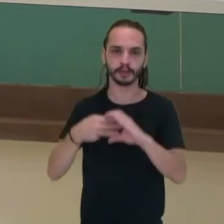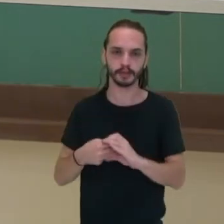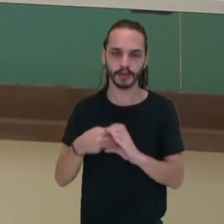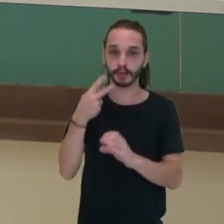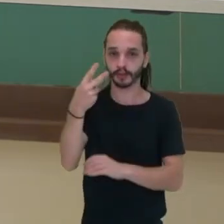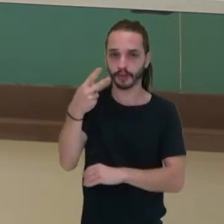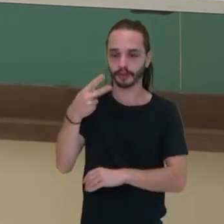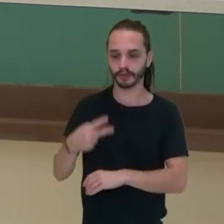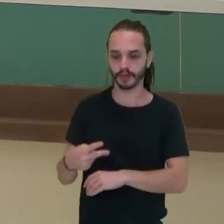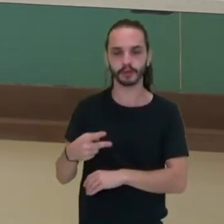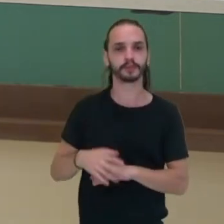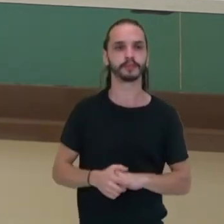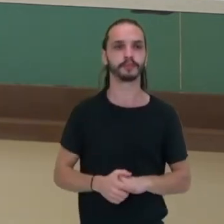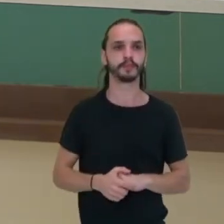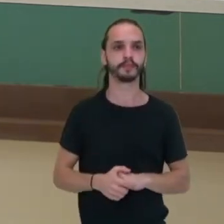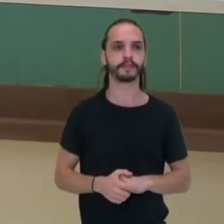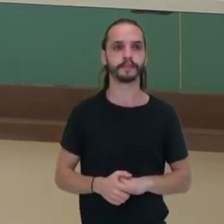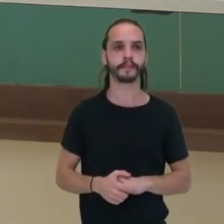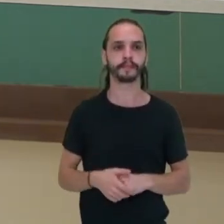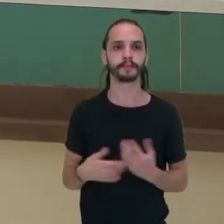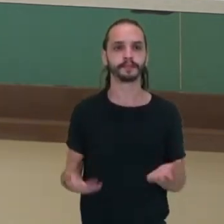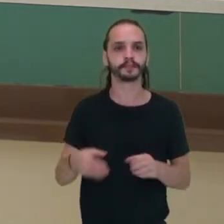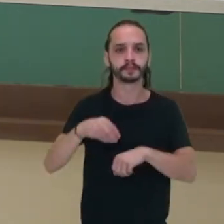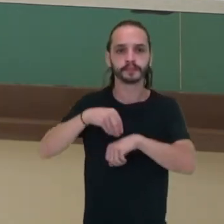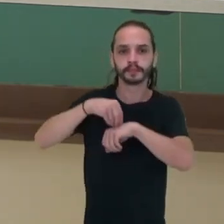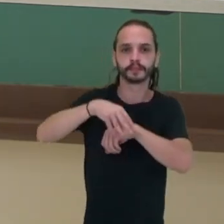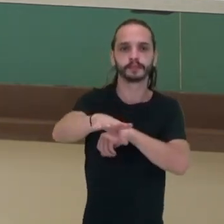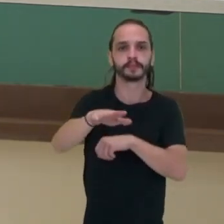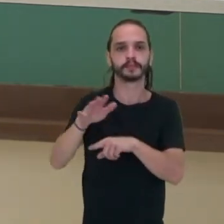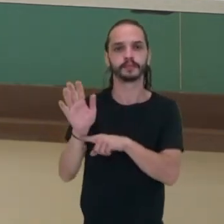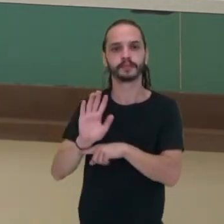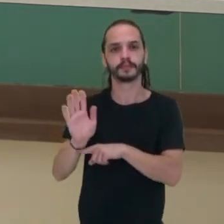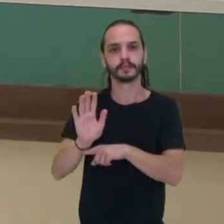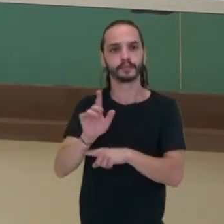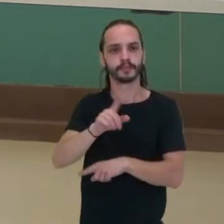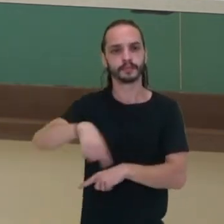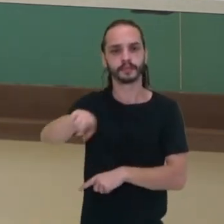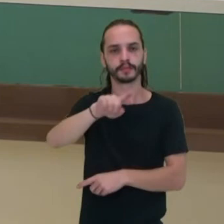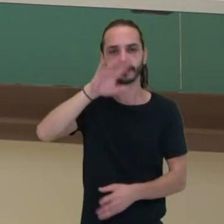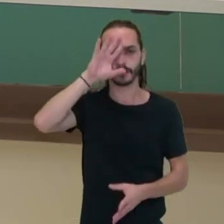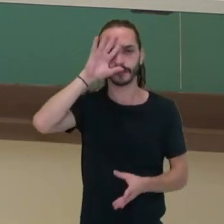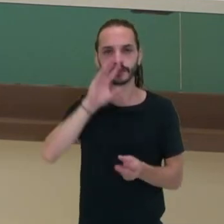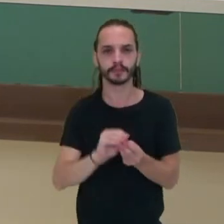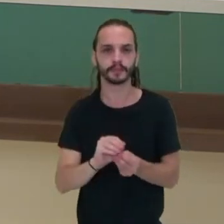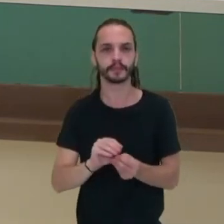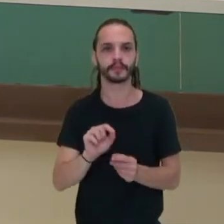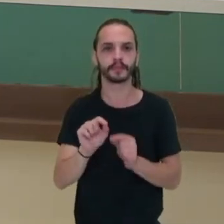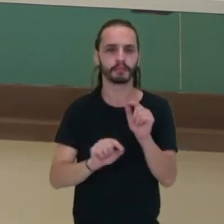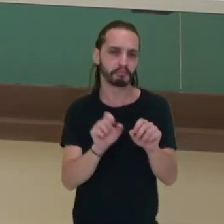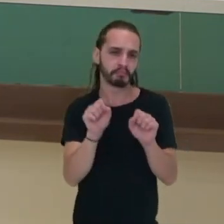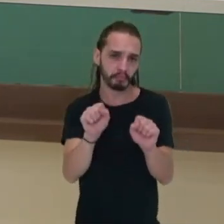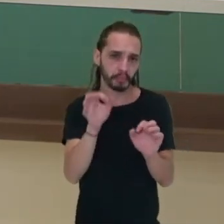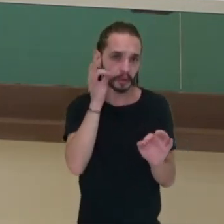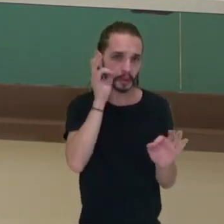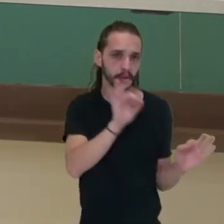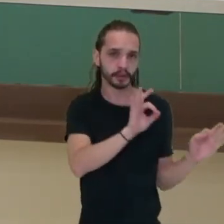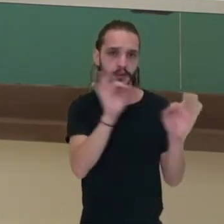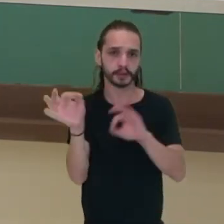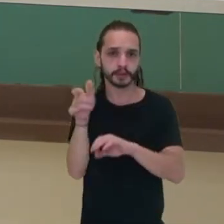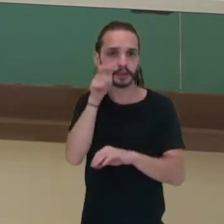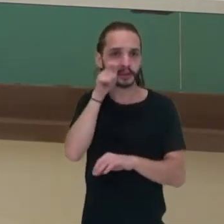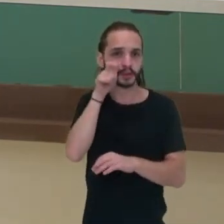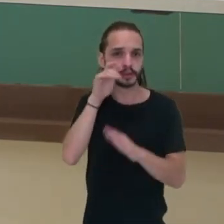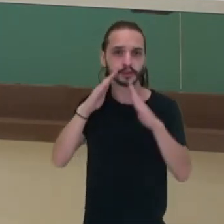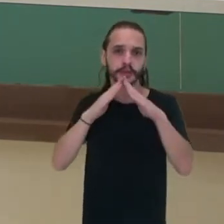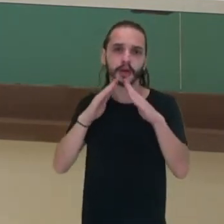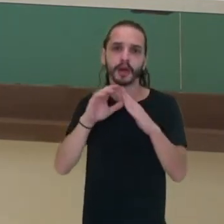equacional. Dá uma sugestão de vídeos para vocês, gente. É importante você ver. Tenta ver em casa, veja, sugere